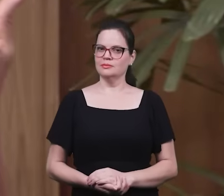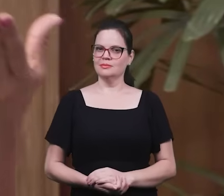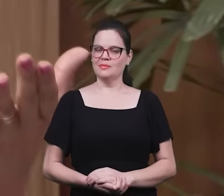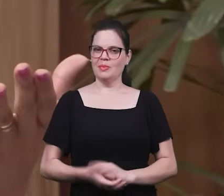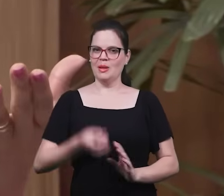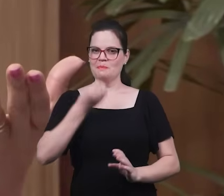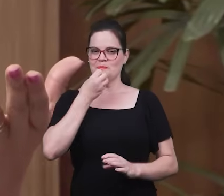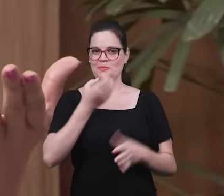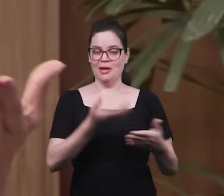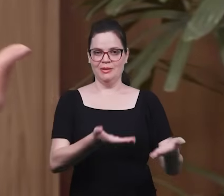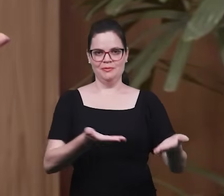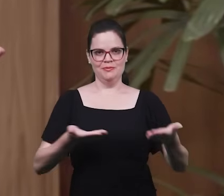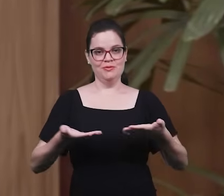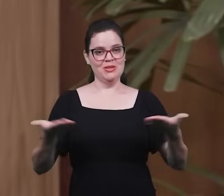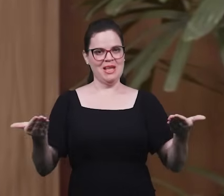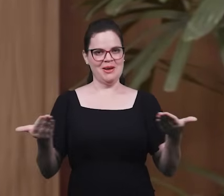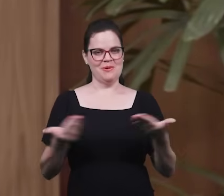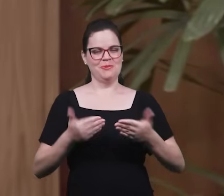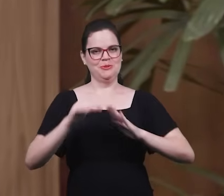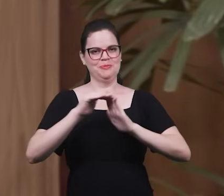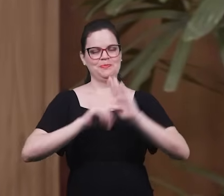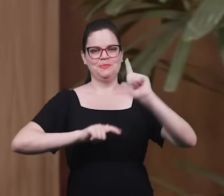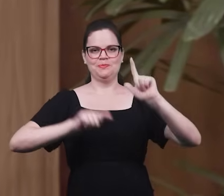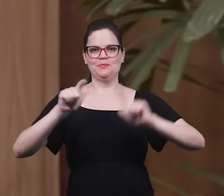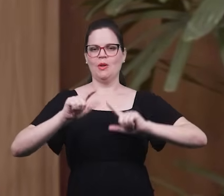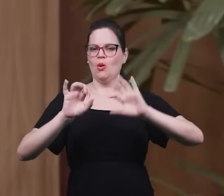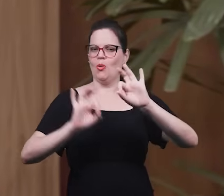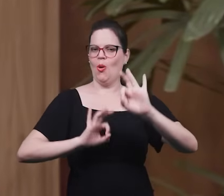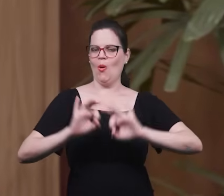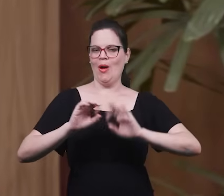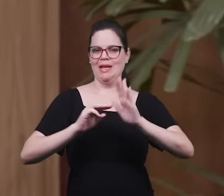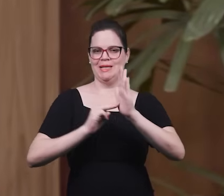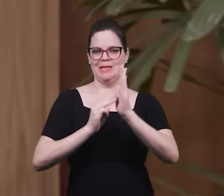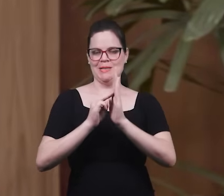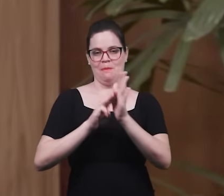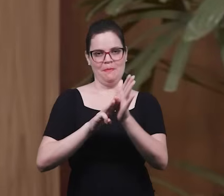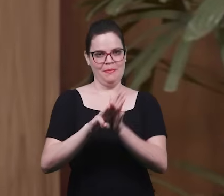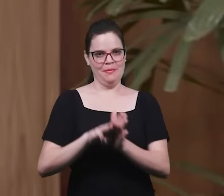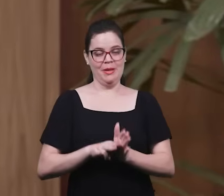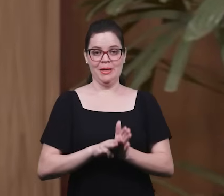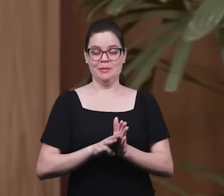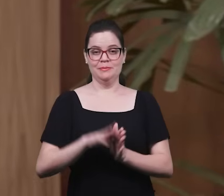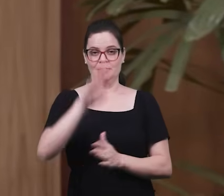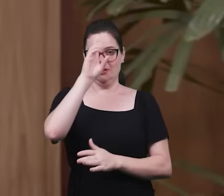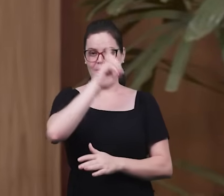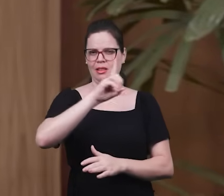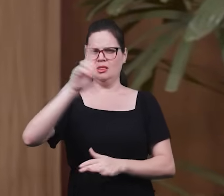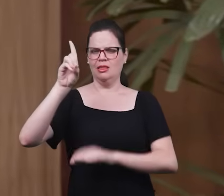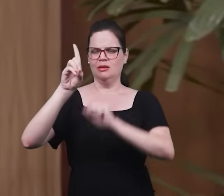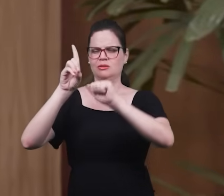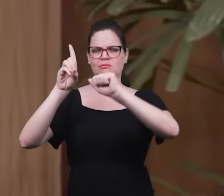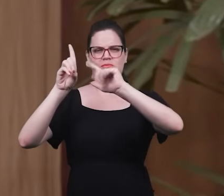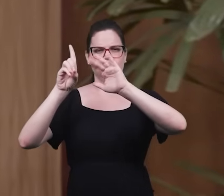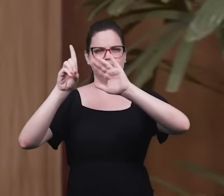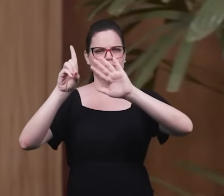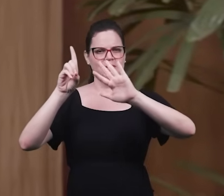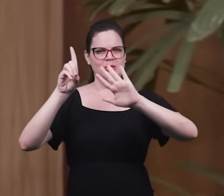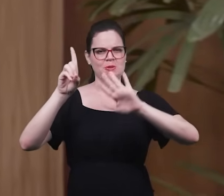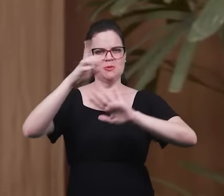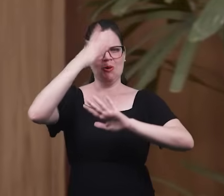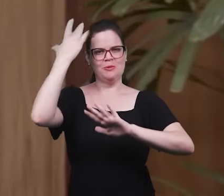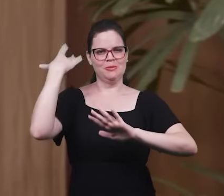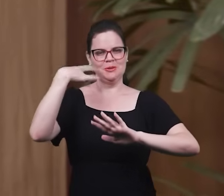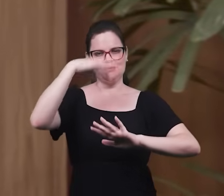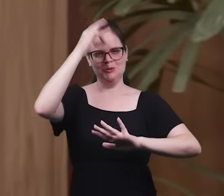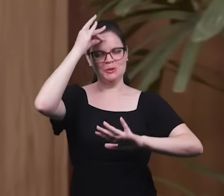Seja bem-vindo ao programa Organização e Método, que brilhe sobre a sua família a luz do Espírito Santo.